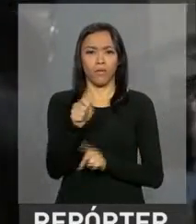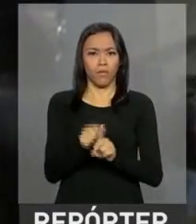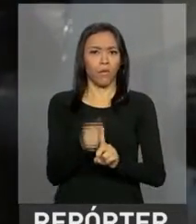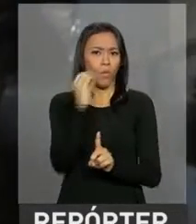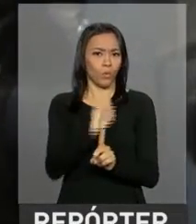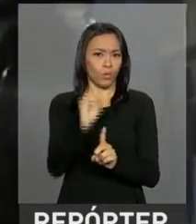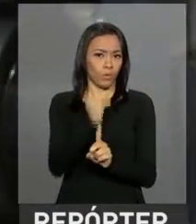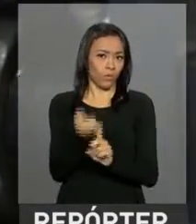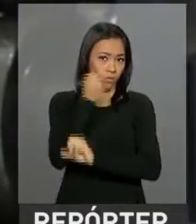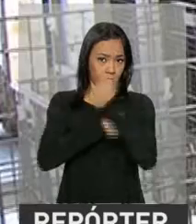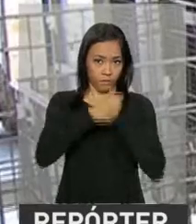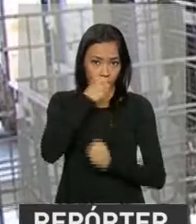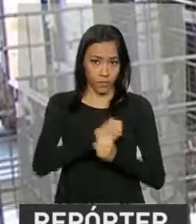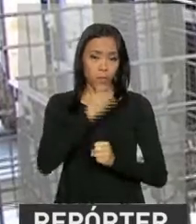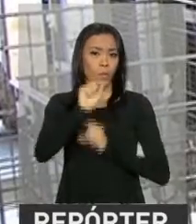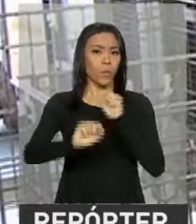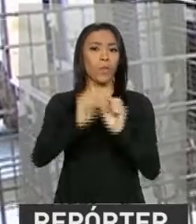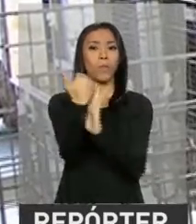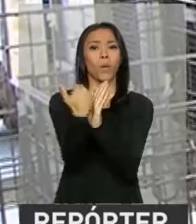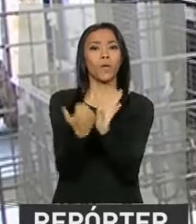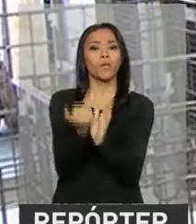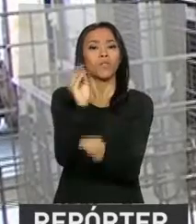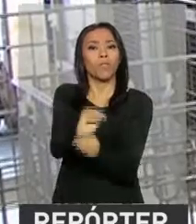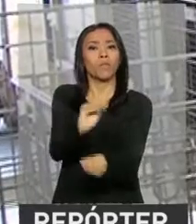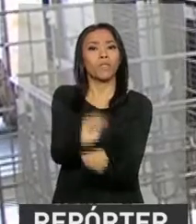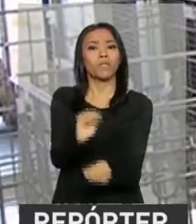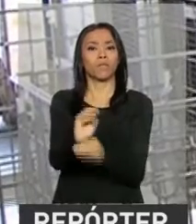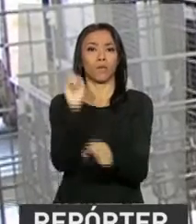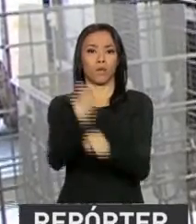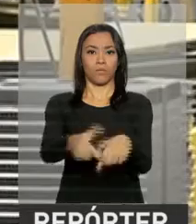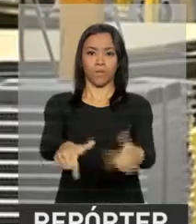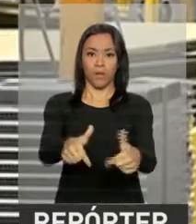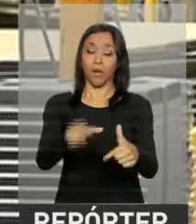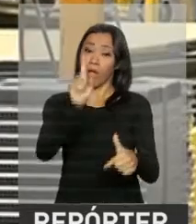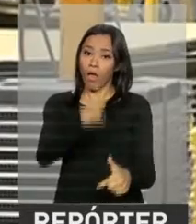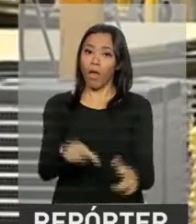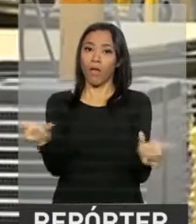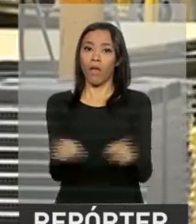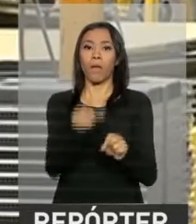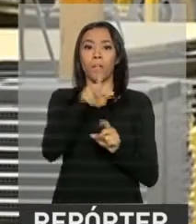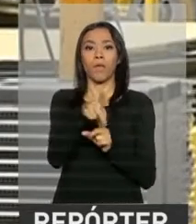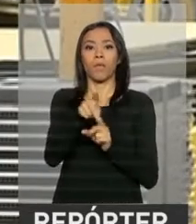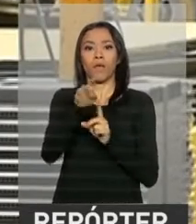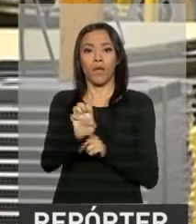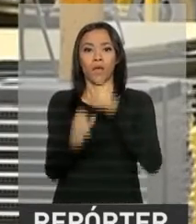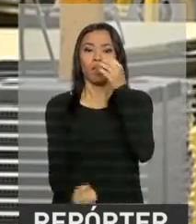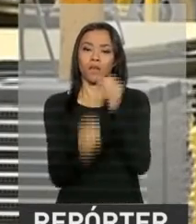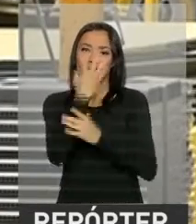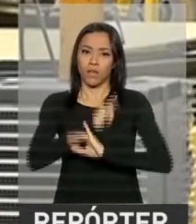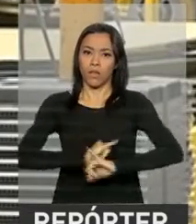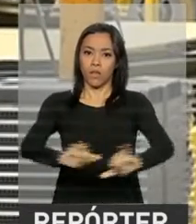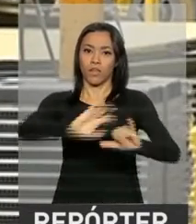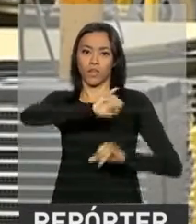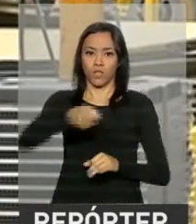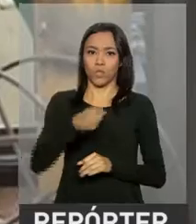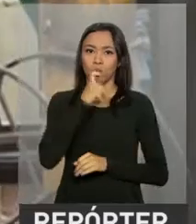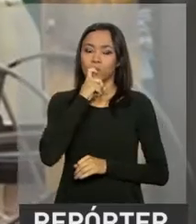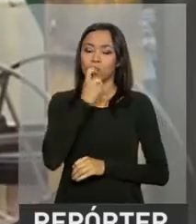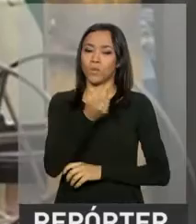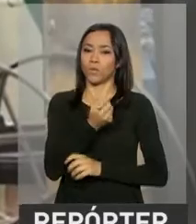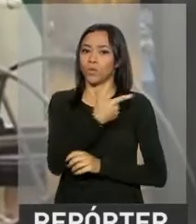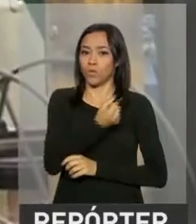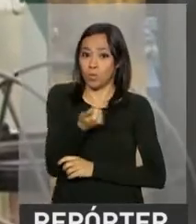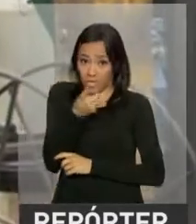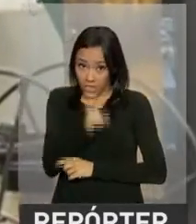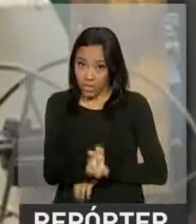ao programa de proteção ao emprego ppr lançado em julho de 2015 como medida provisória e